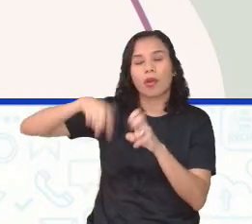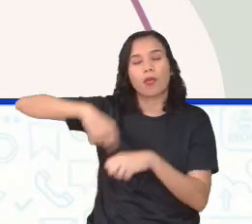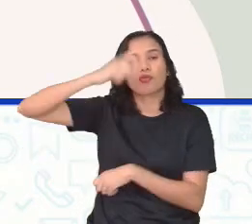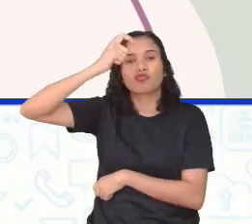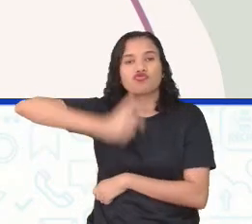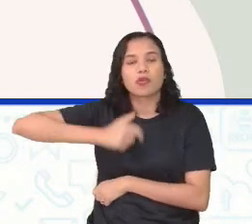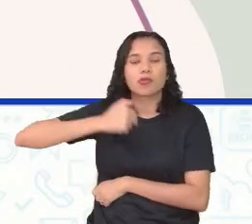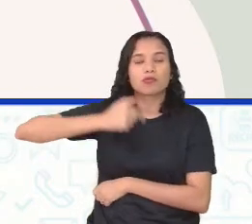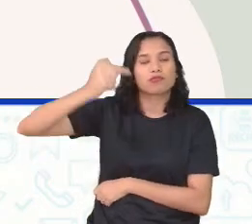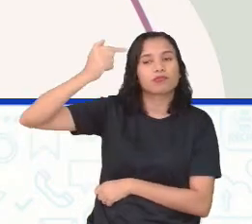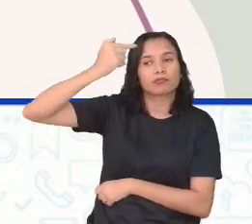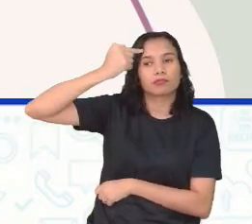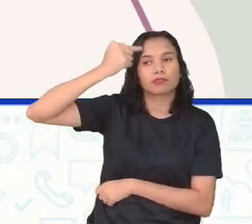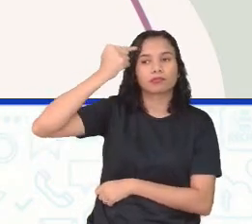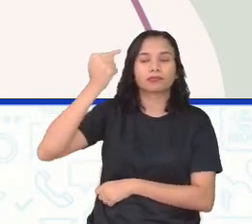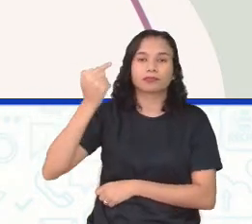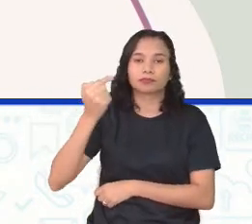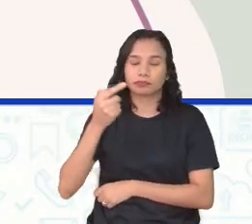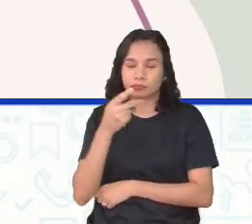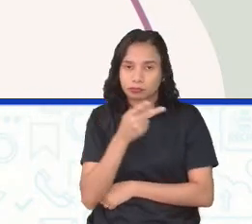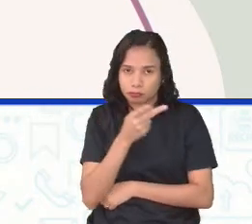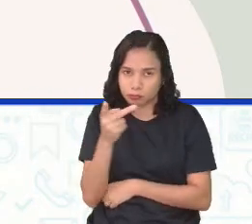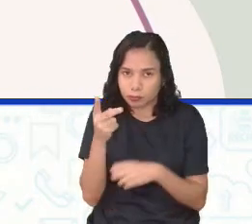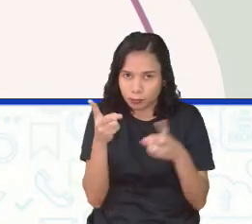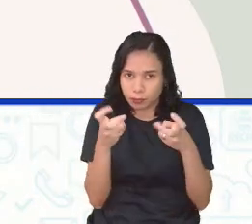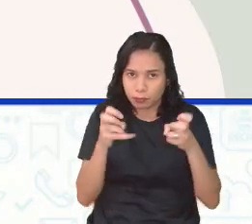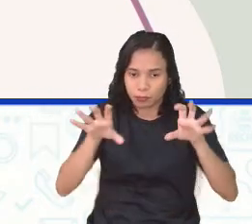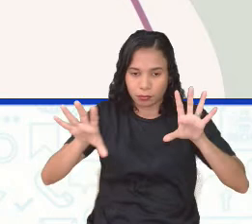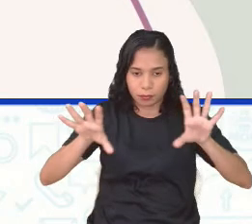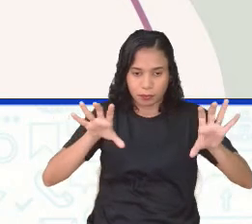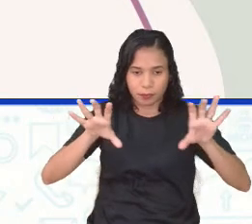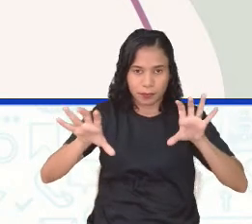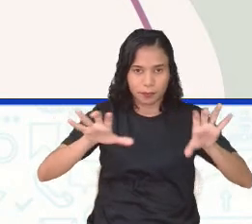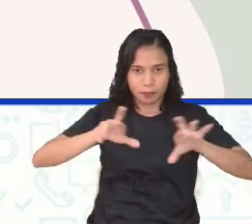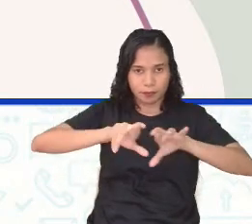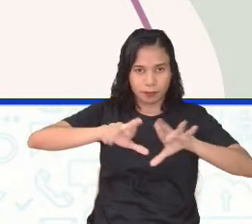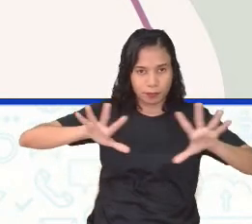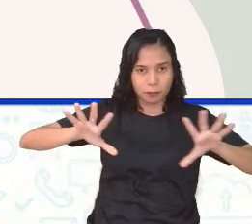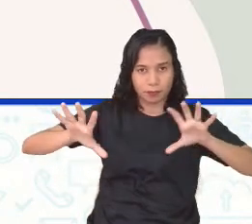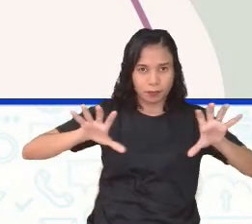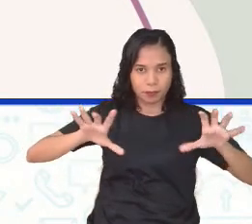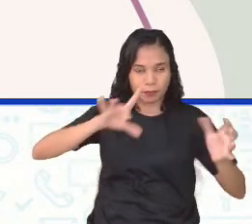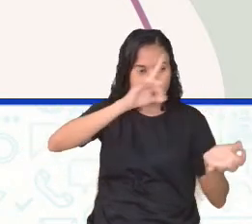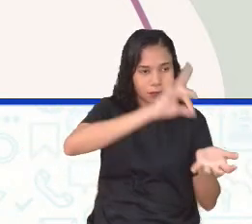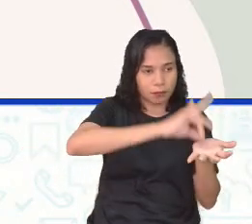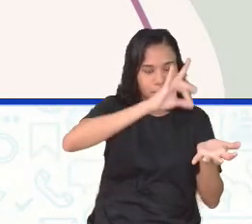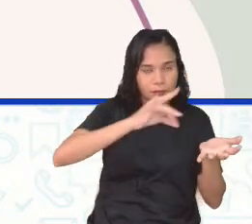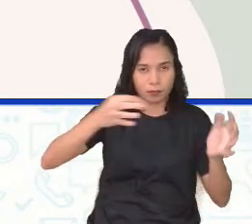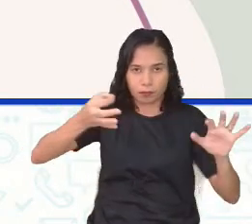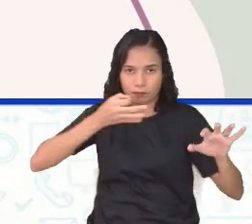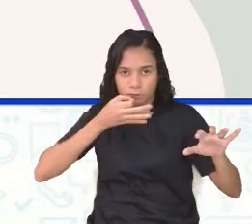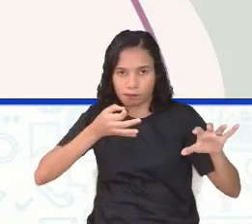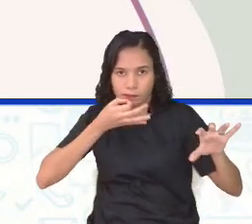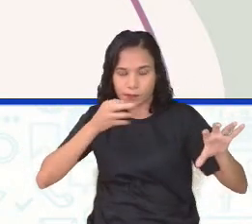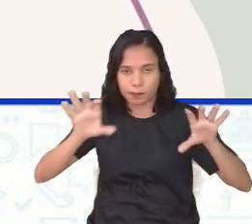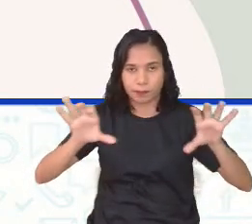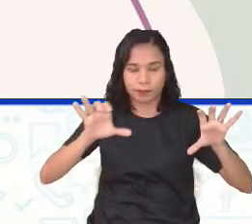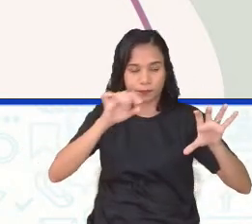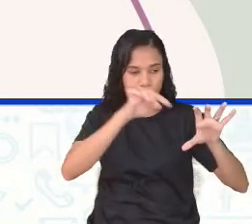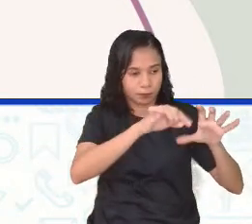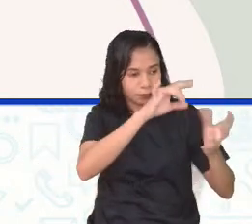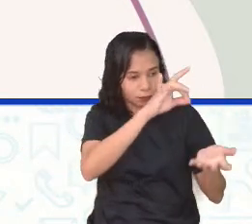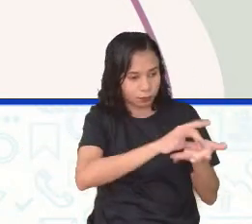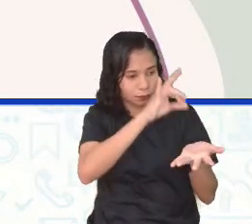maneira de pensar. Então, vocês percebem aí a diferença entre fato e opinião? O fato,